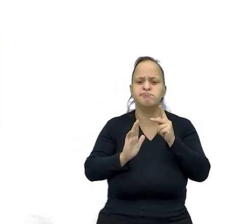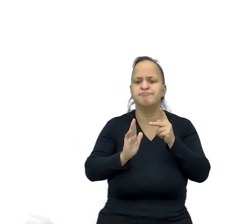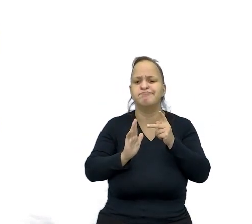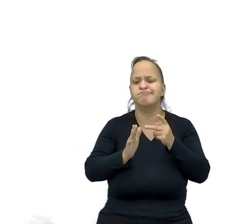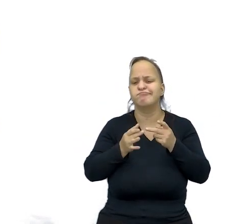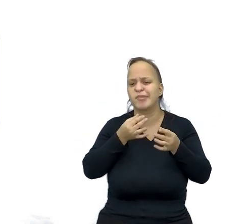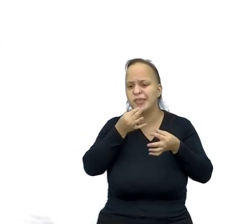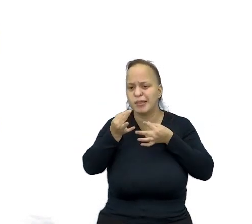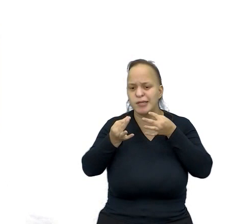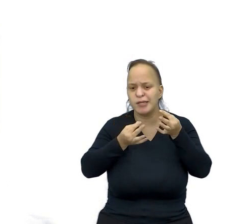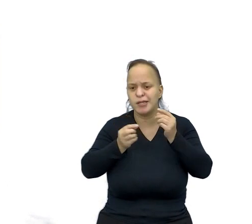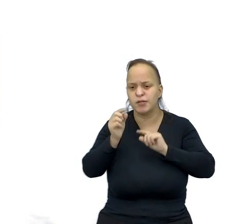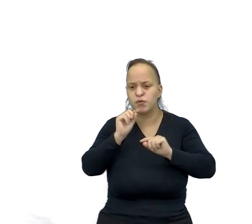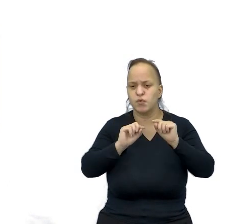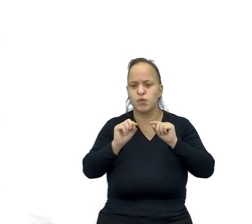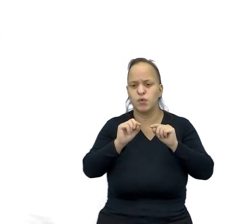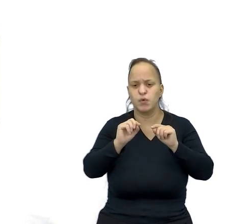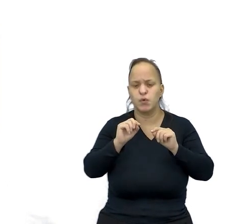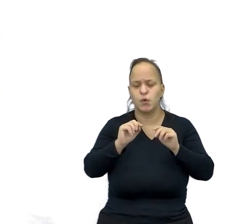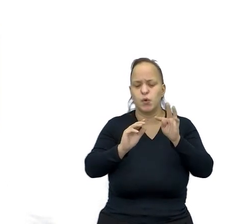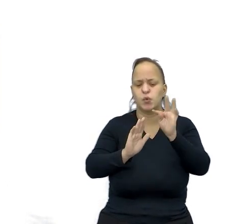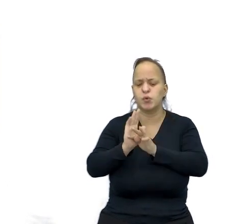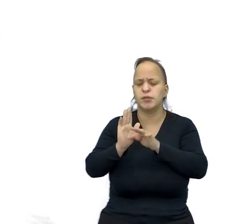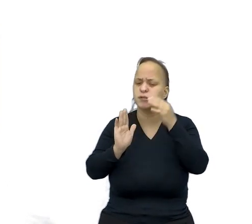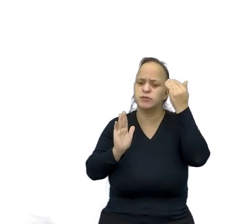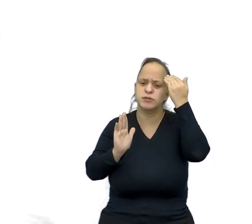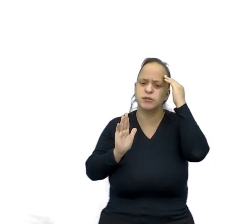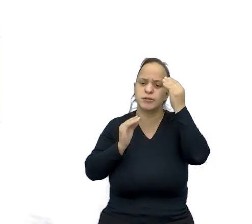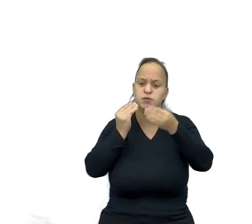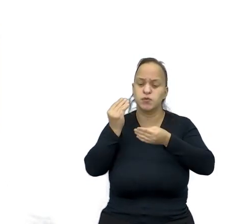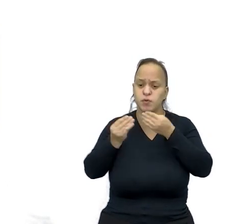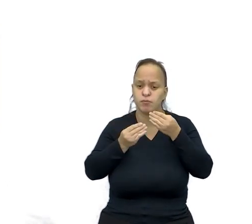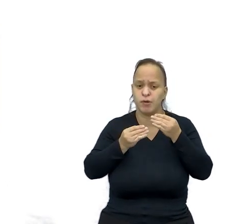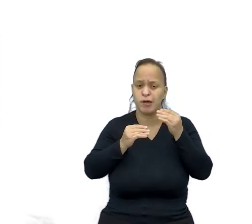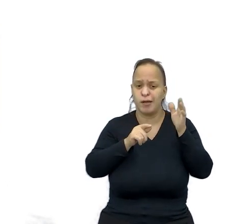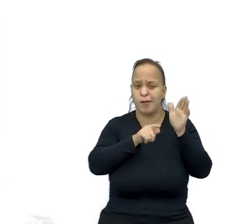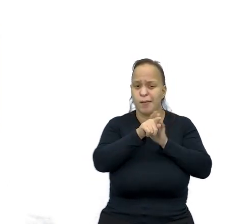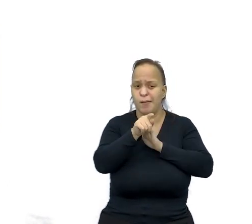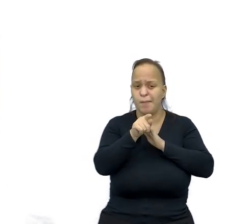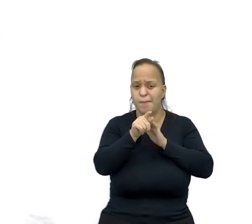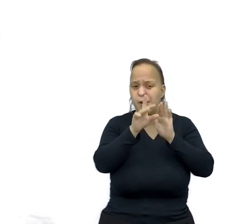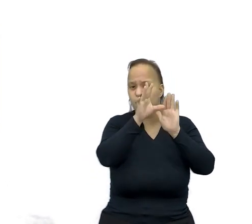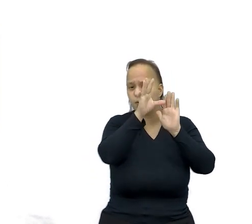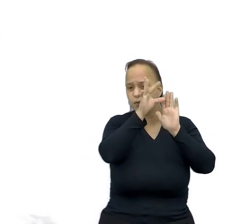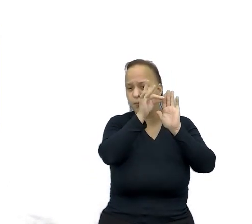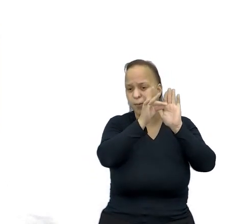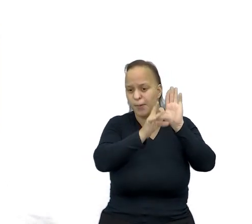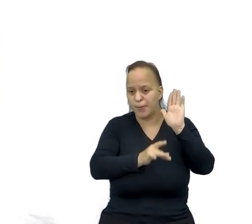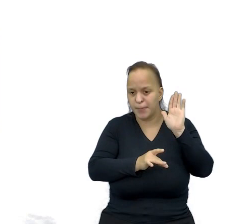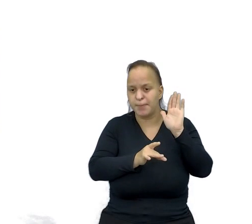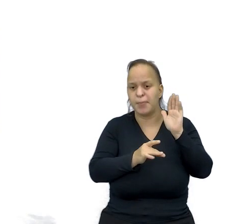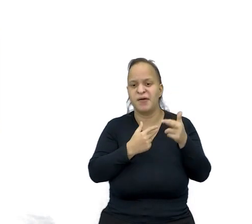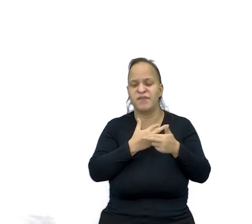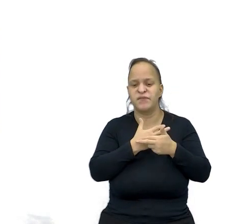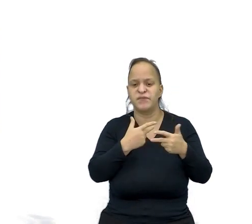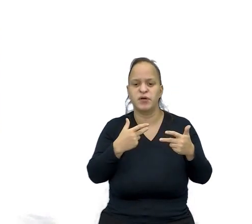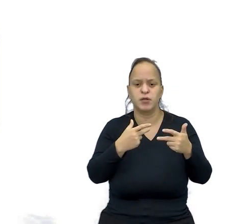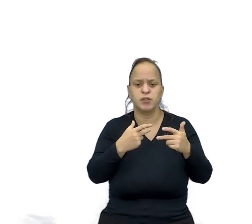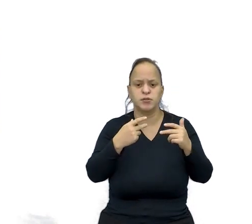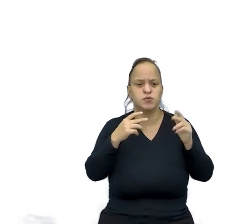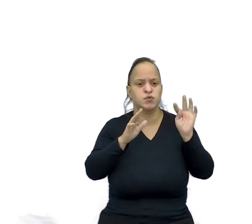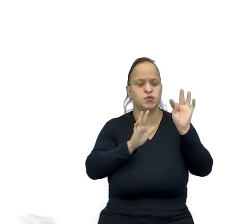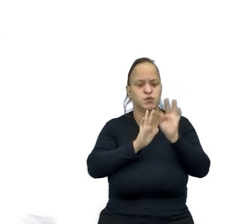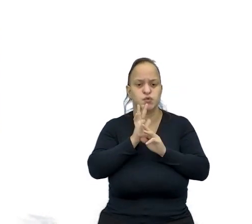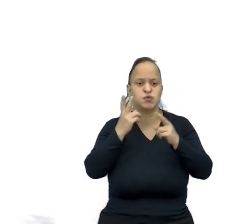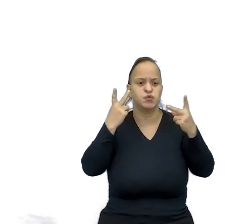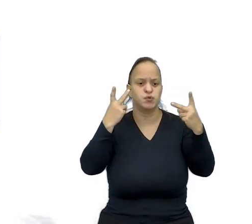do texto. E aí ele faz várias perguntas em relação a isso, tá? Então, o mesmo texto, meus 8 anos